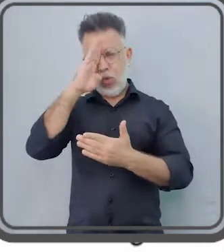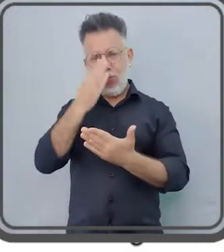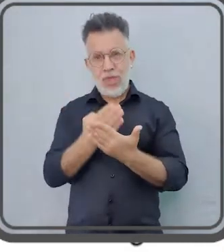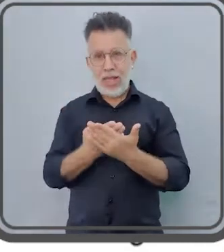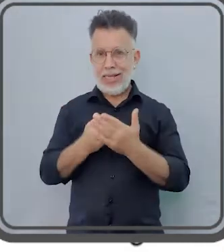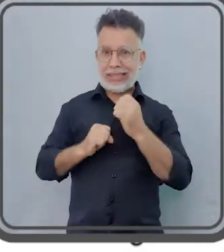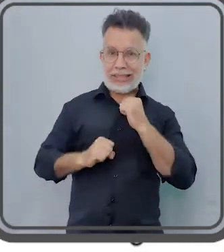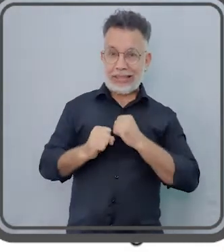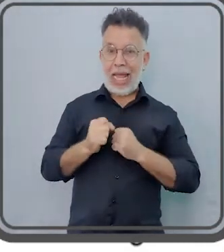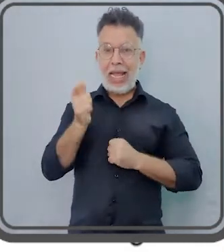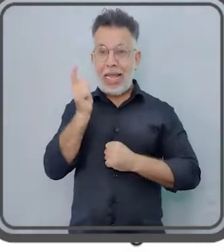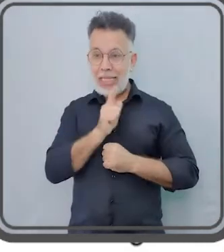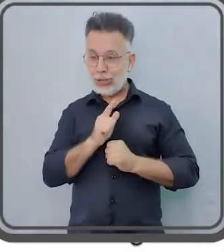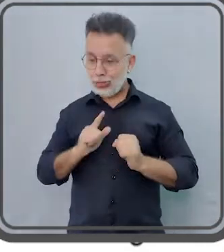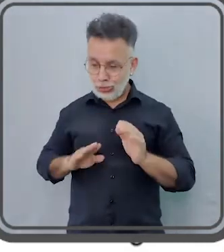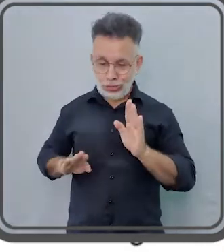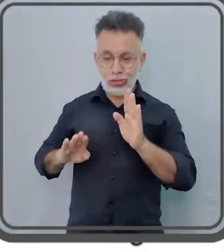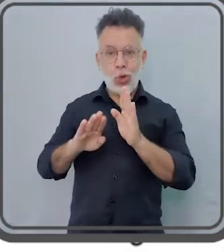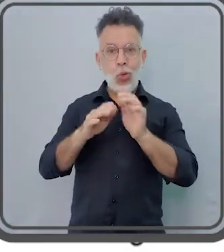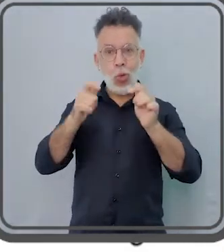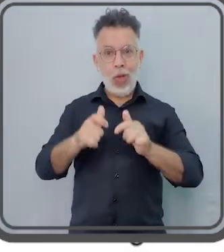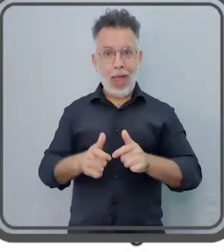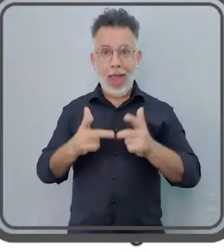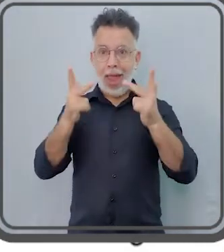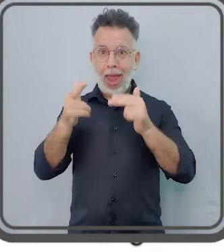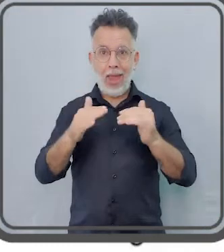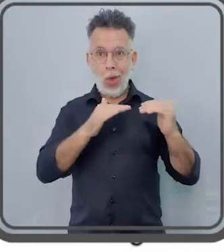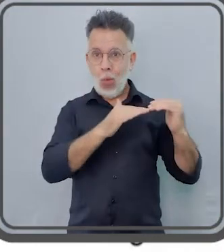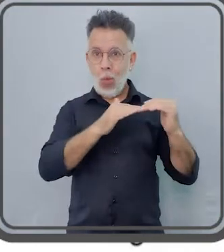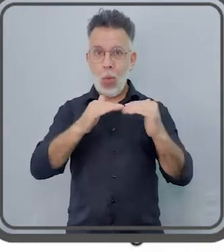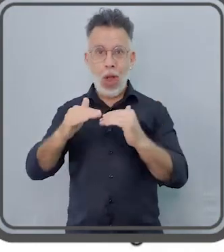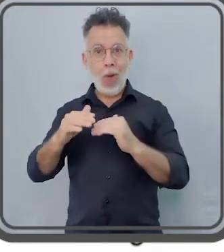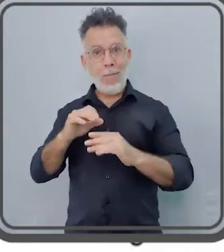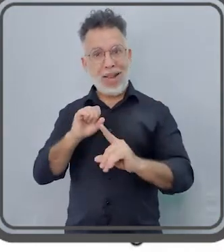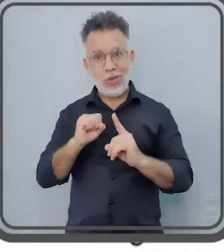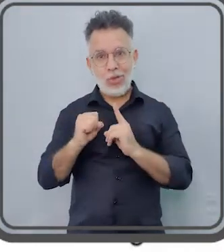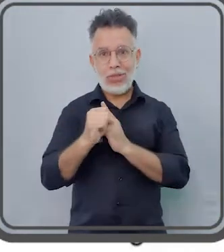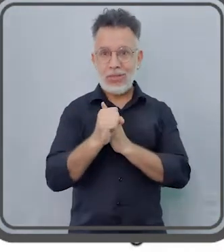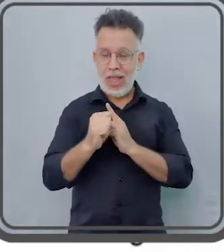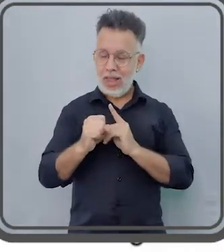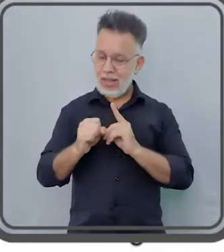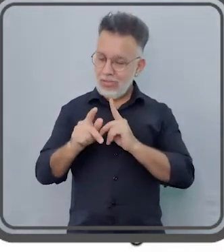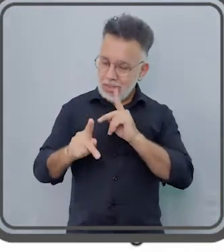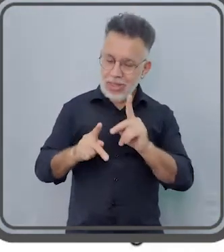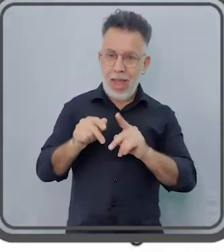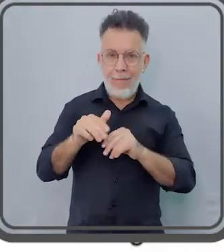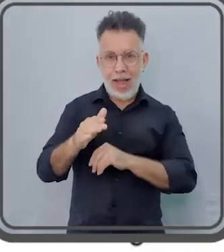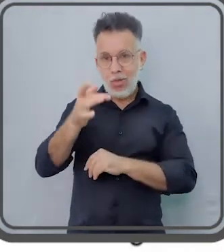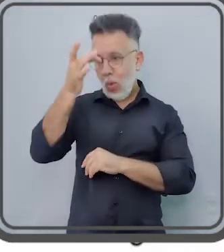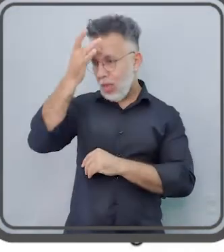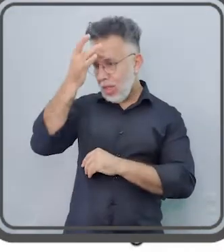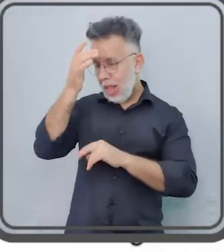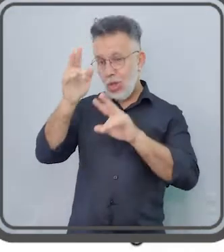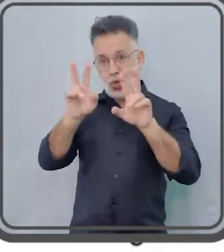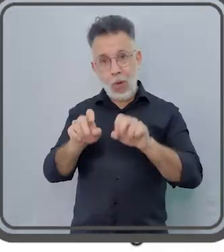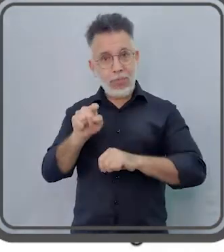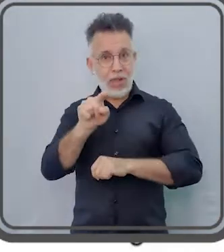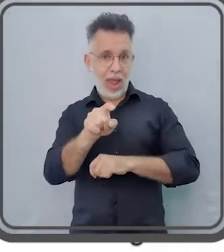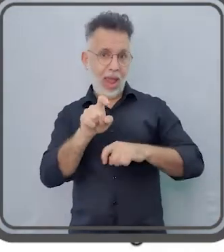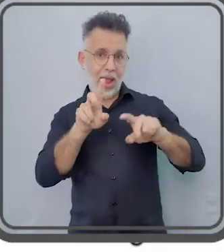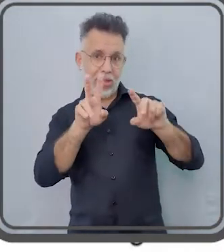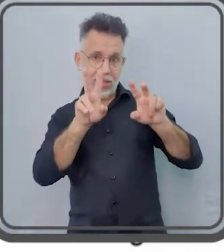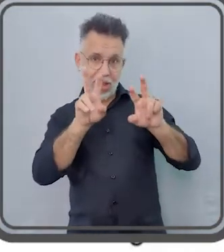chegando num lugar comum para sociedades mais conscientes, seja sobre essa temática e sobre tantas